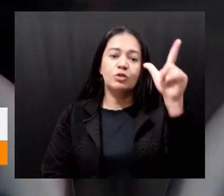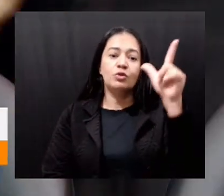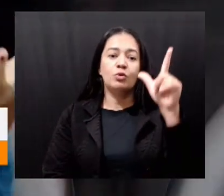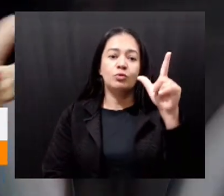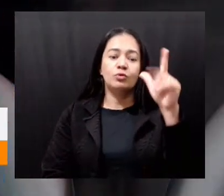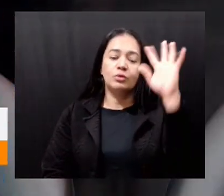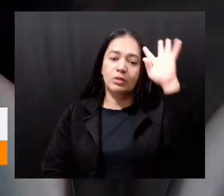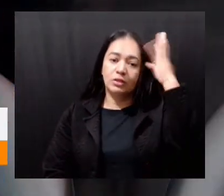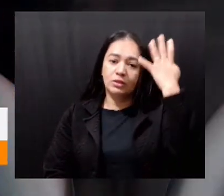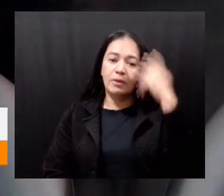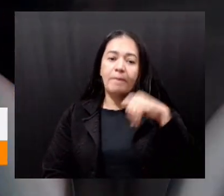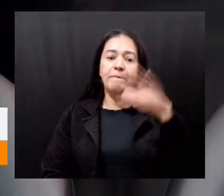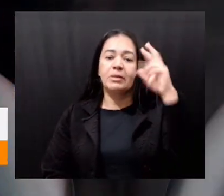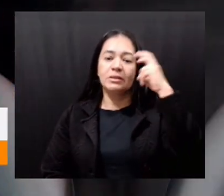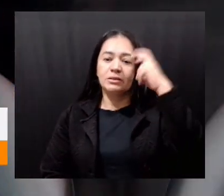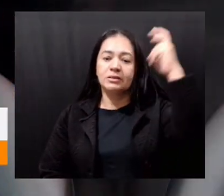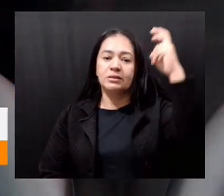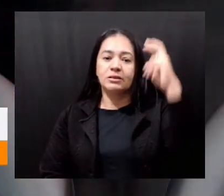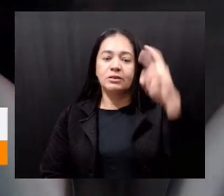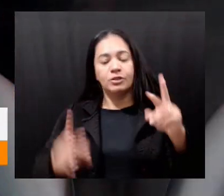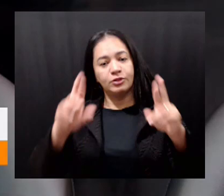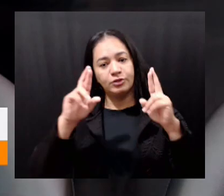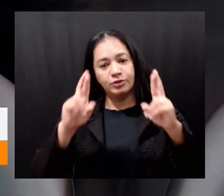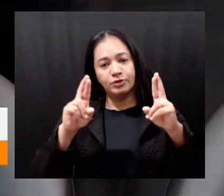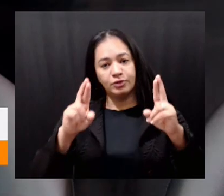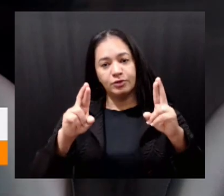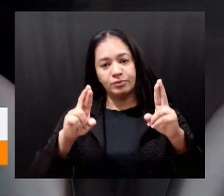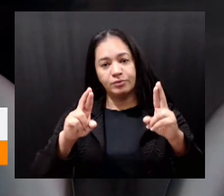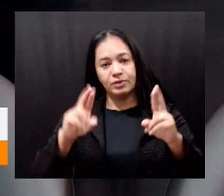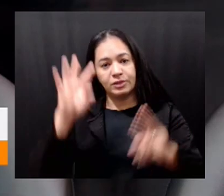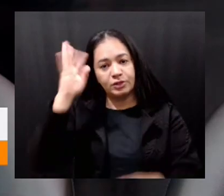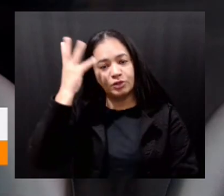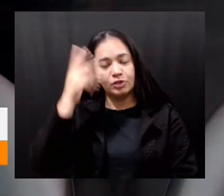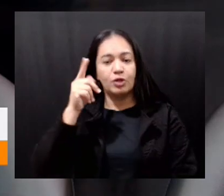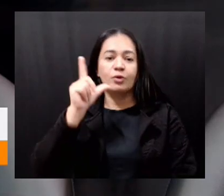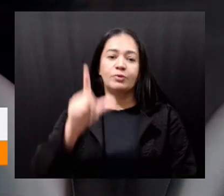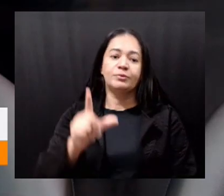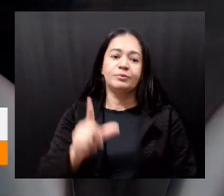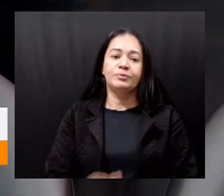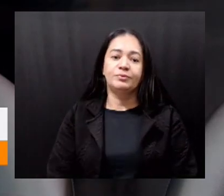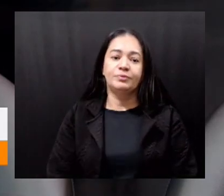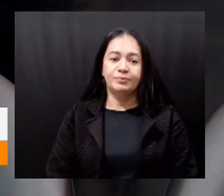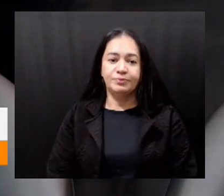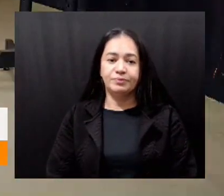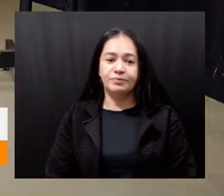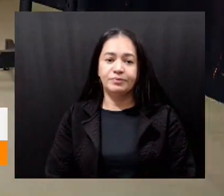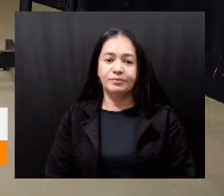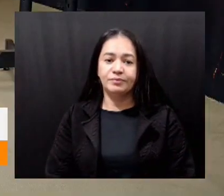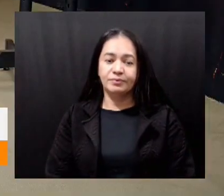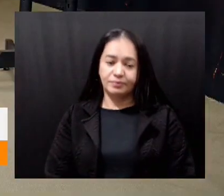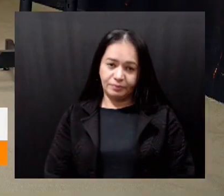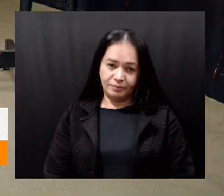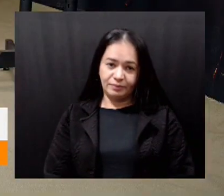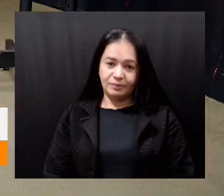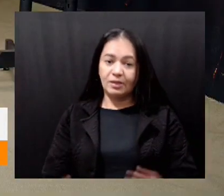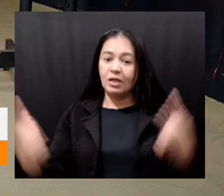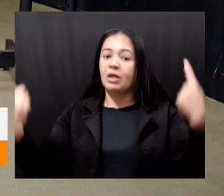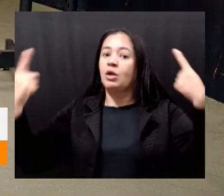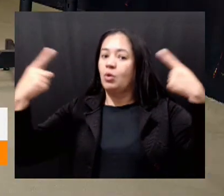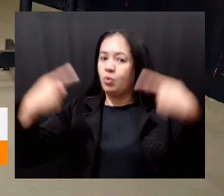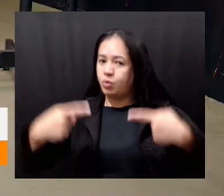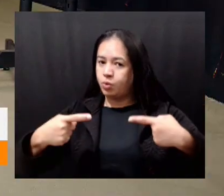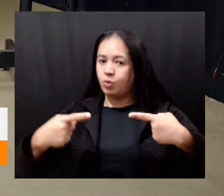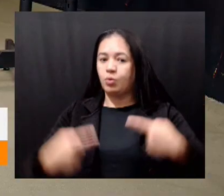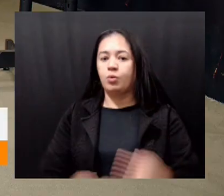inteligente, a gente espera que tenha uma solução mais inteligente do que essa, né? Desafiador. É desafiador. Chegar em um